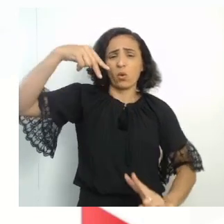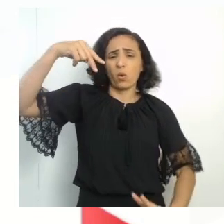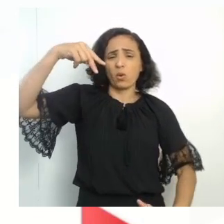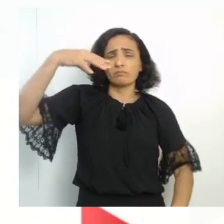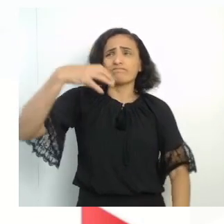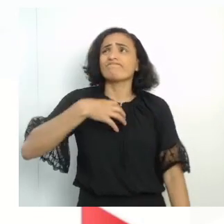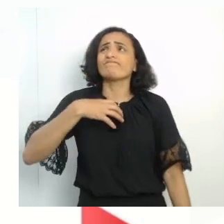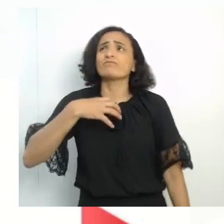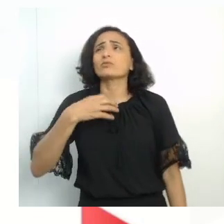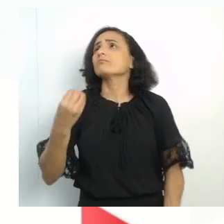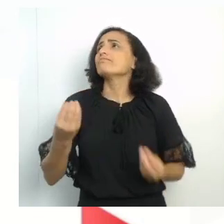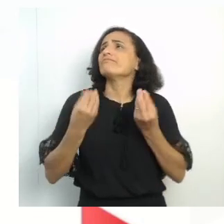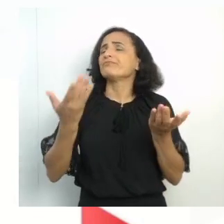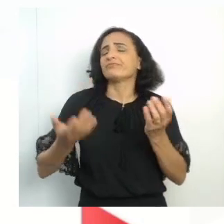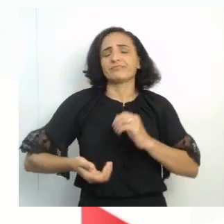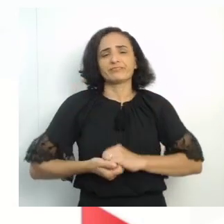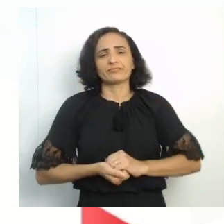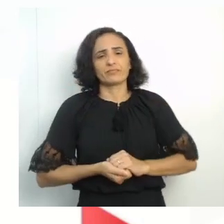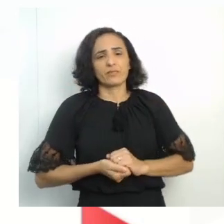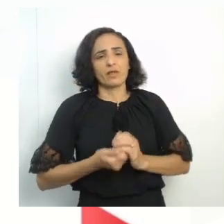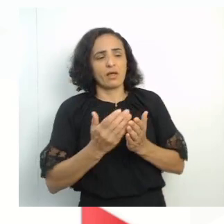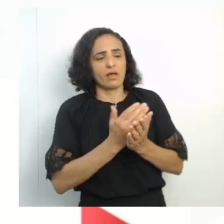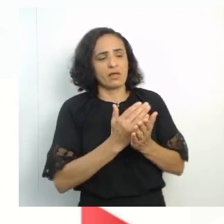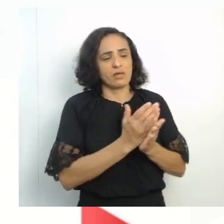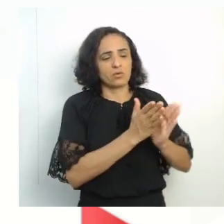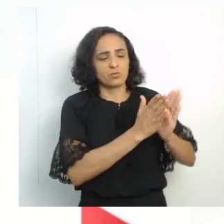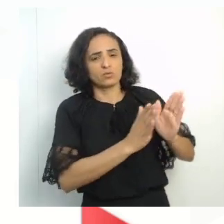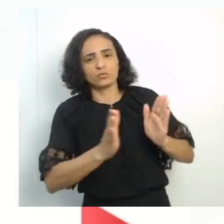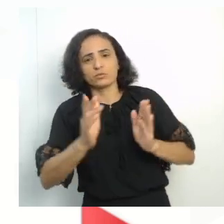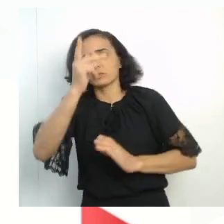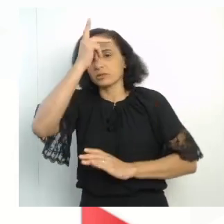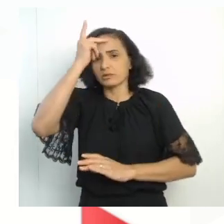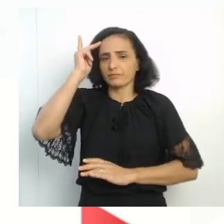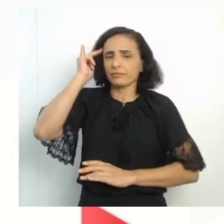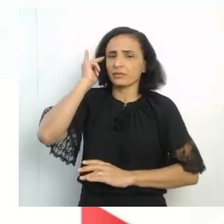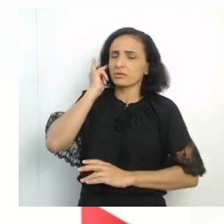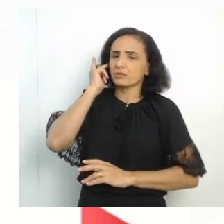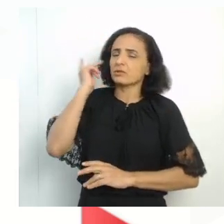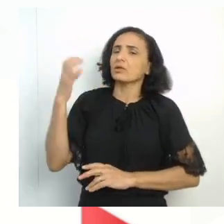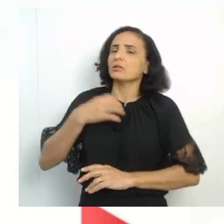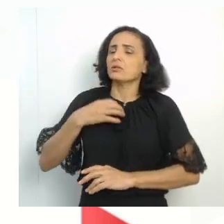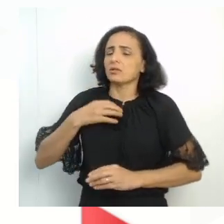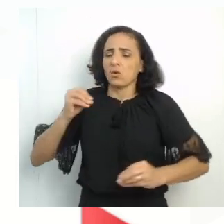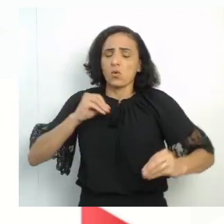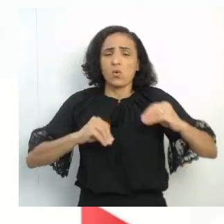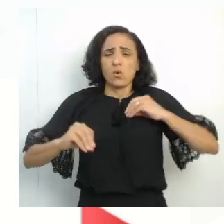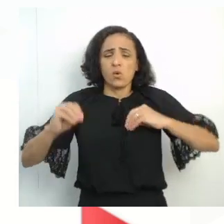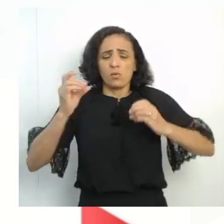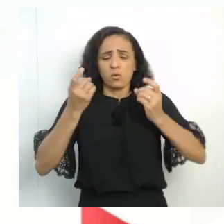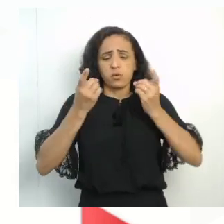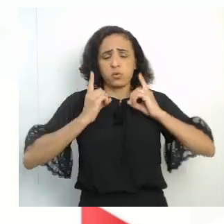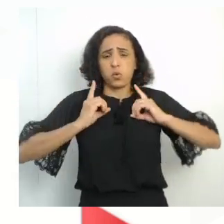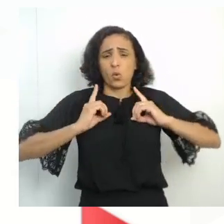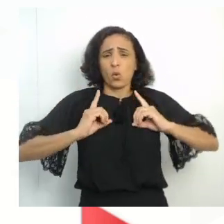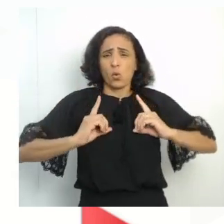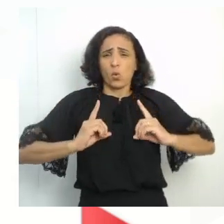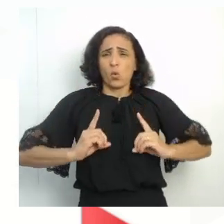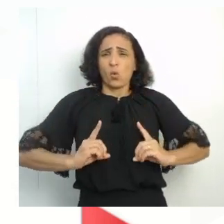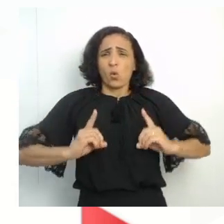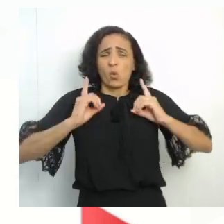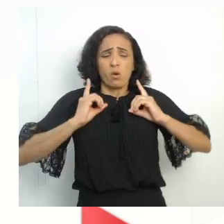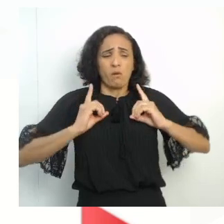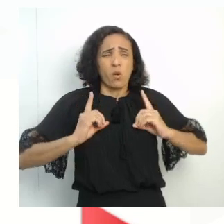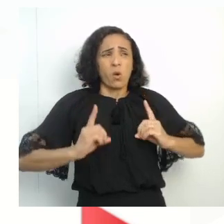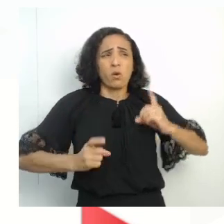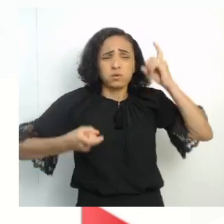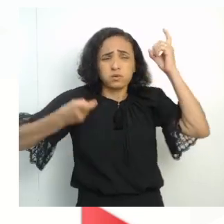recompensa. Já os fatores psicológicos, é uma pessoa que tem depressão, ansiedade, intolerância